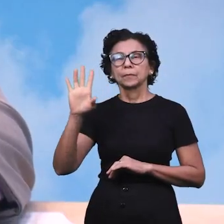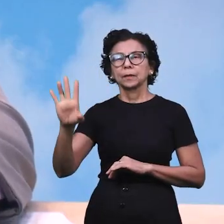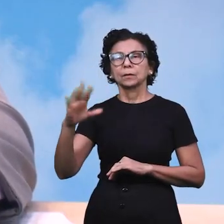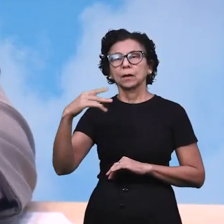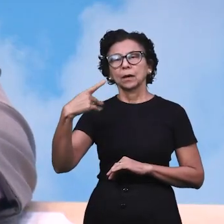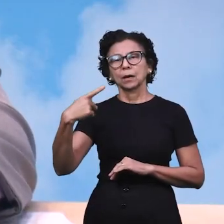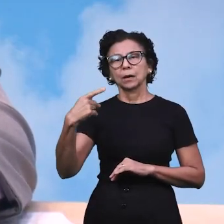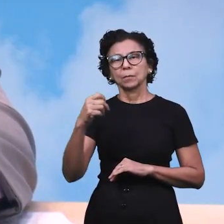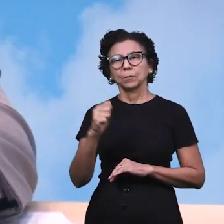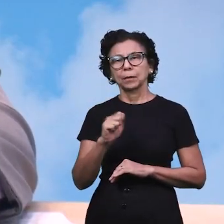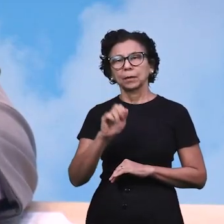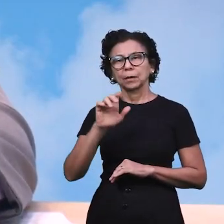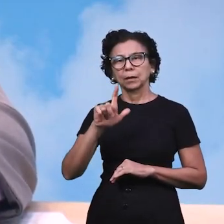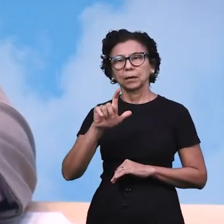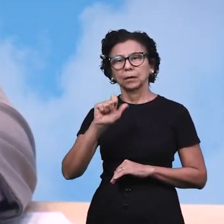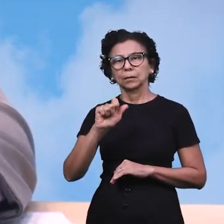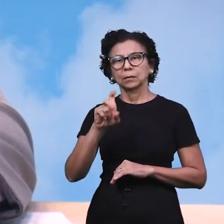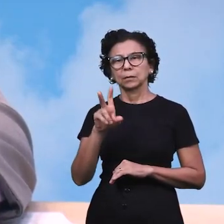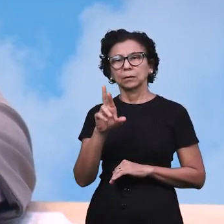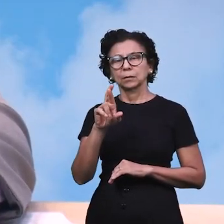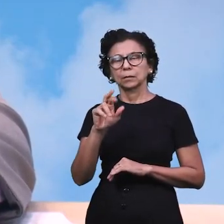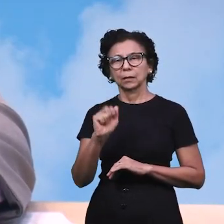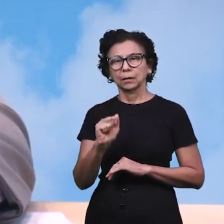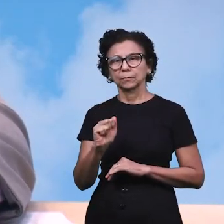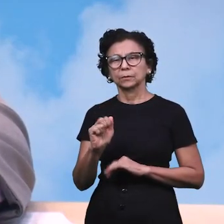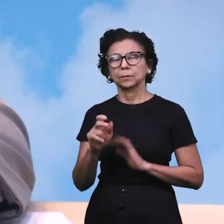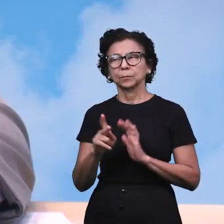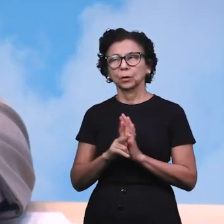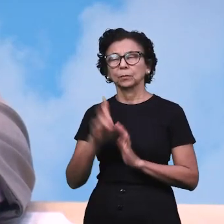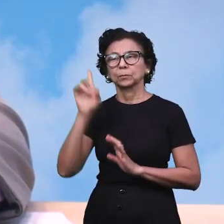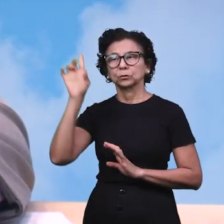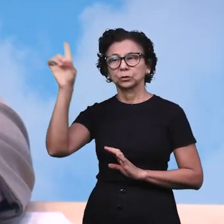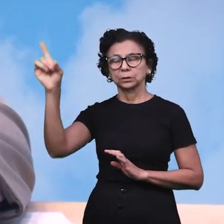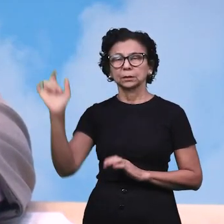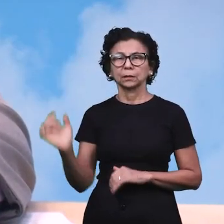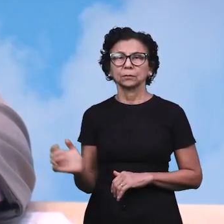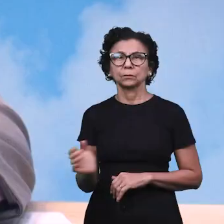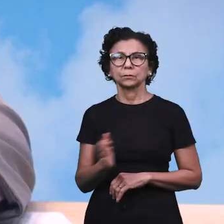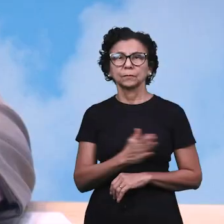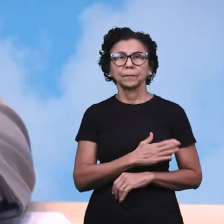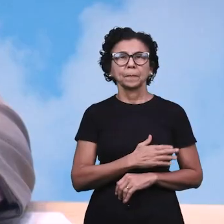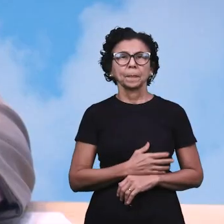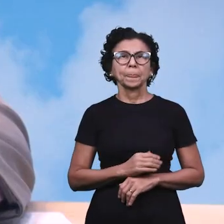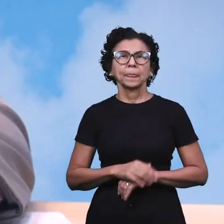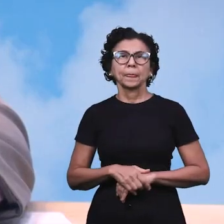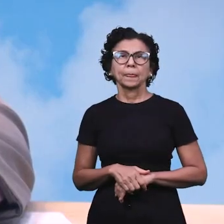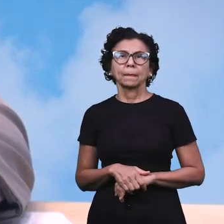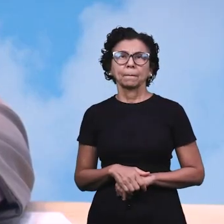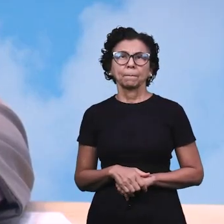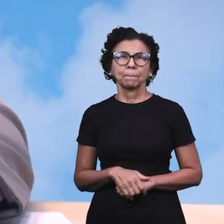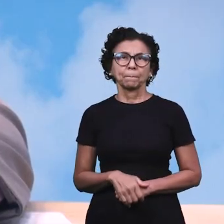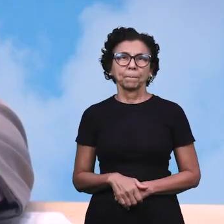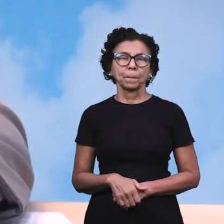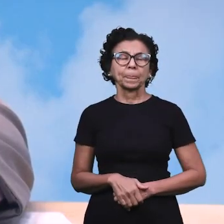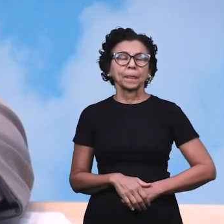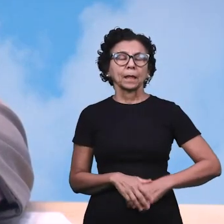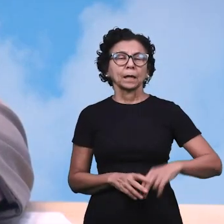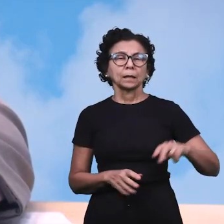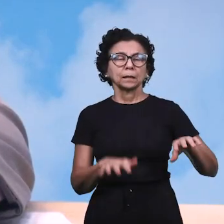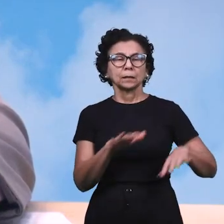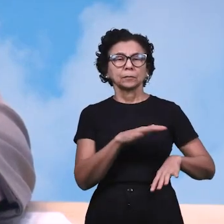O nome desse alimento aqui no Egito é Salvador do mundo.